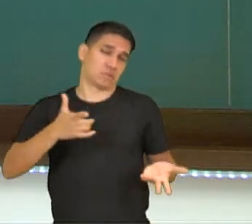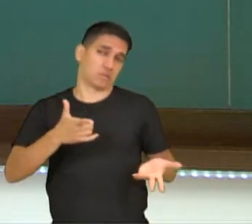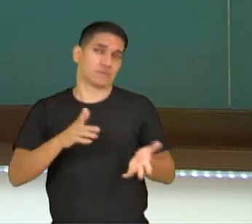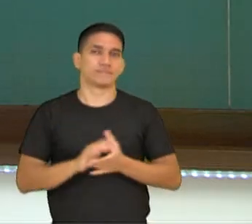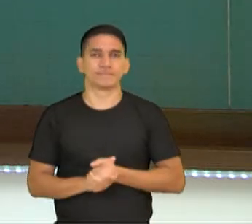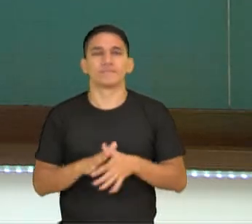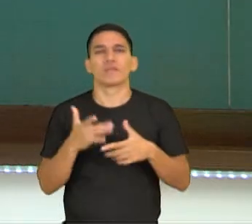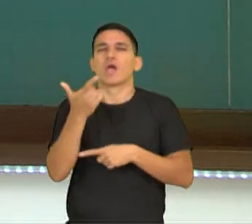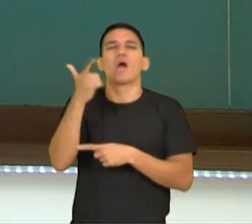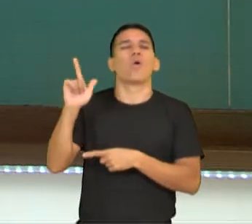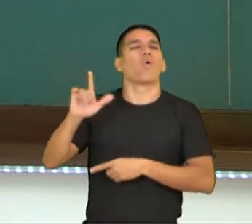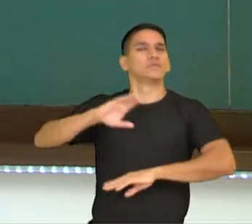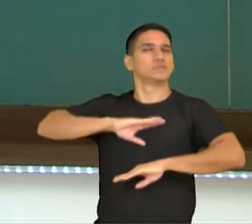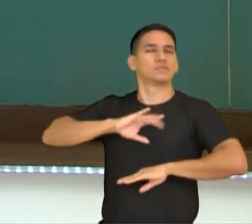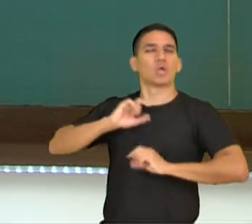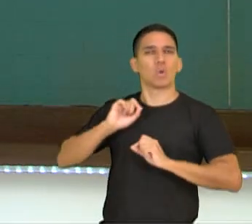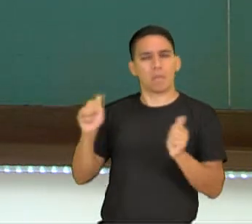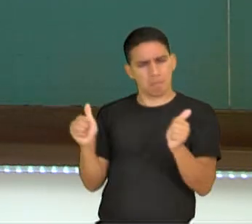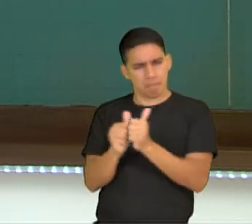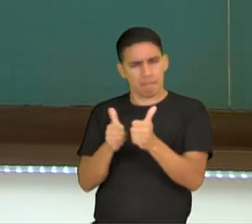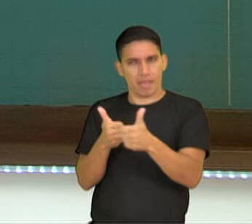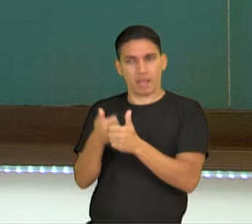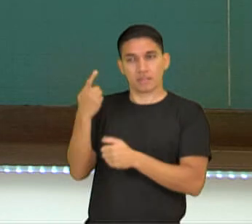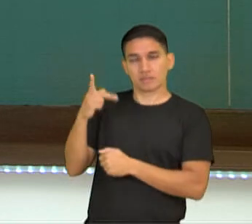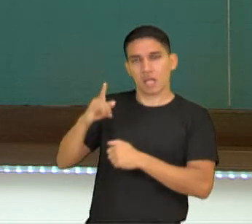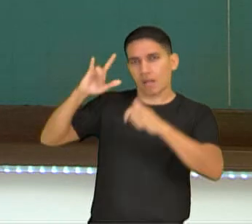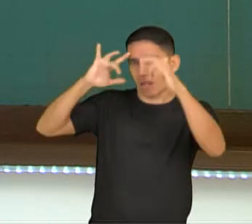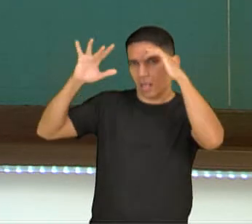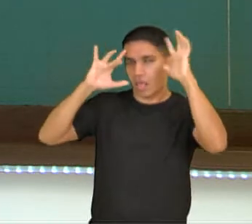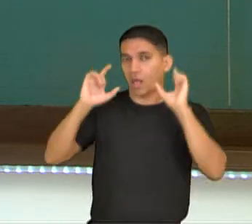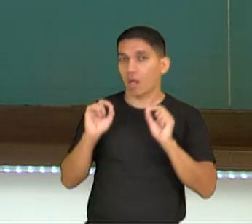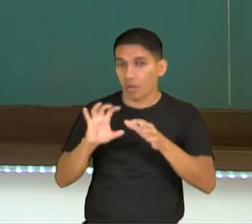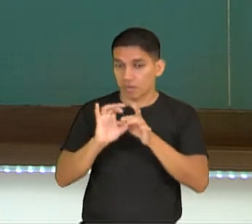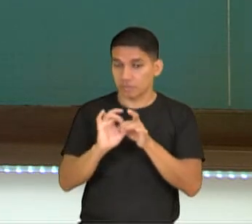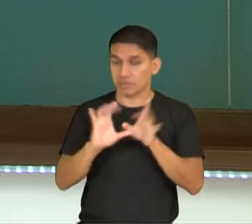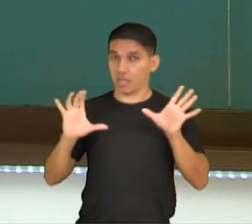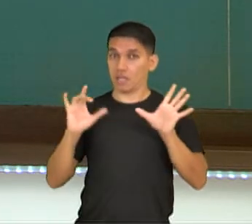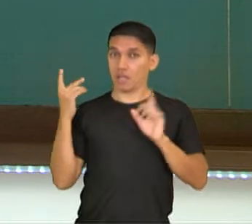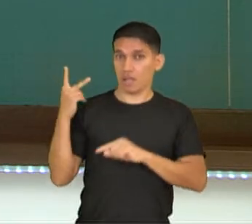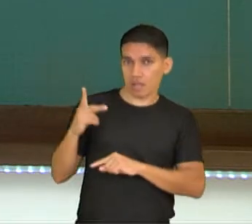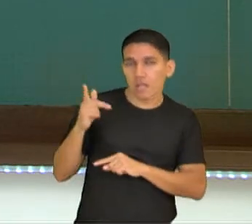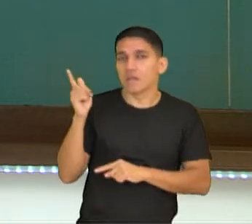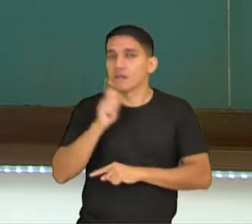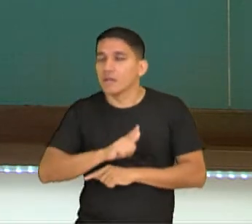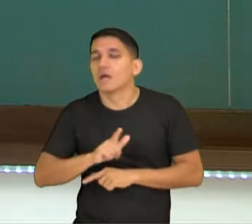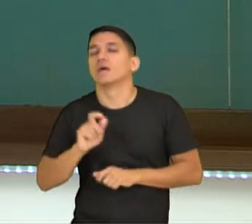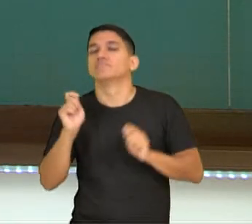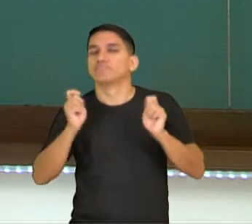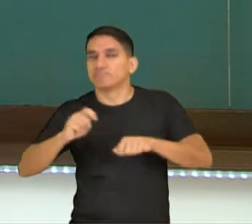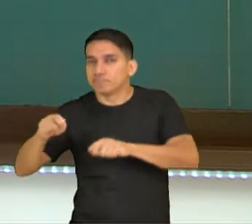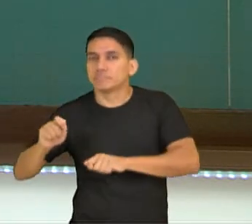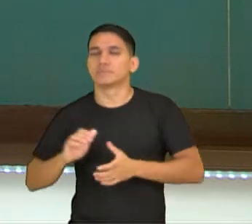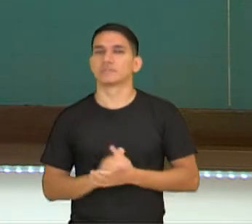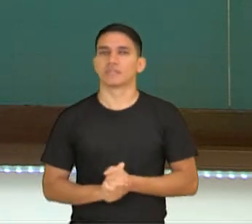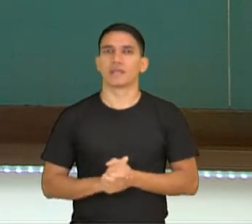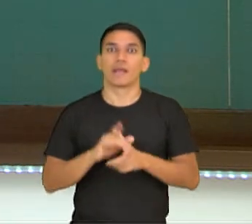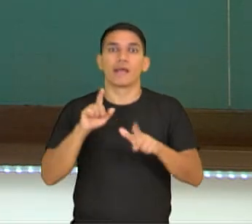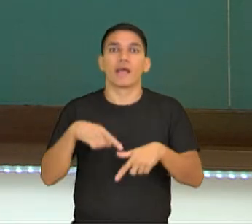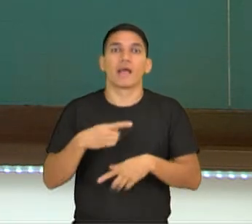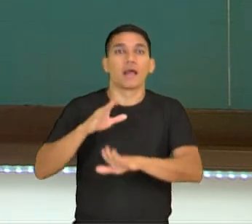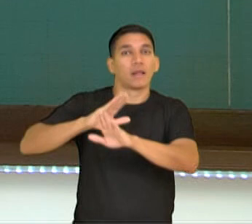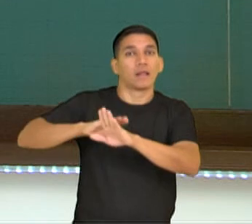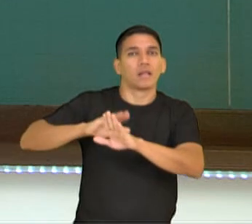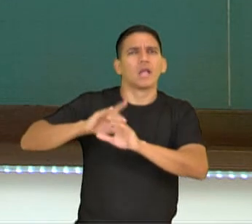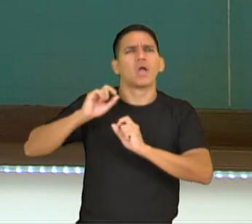também é oriunda, né, ou está bem próxima ali dessa questão da liberdade, né, do livre-arbítrio, é a ideia